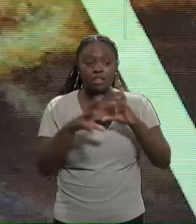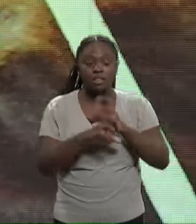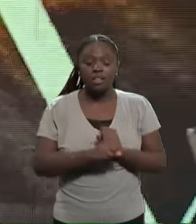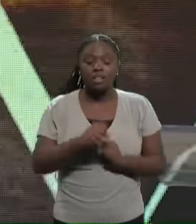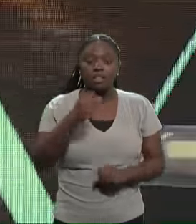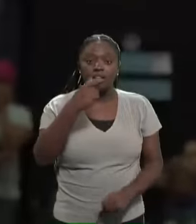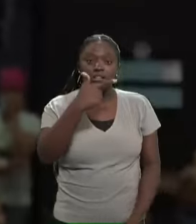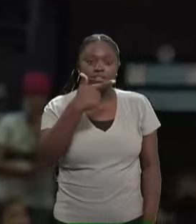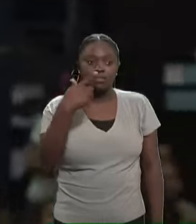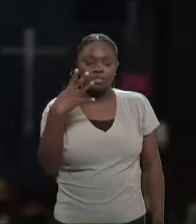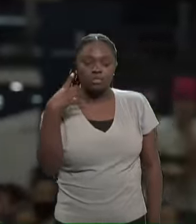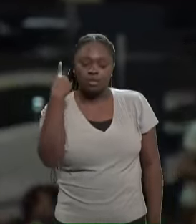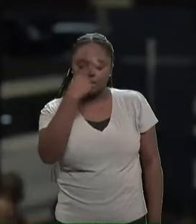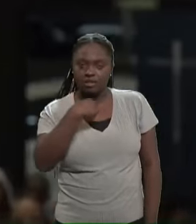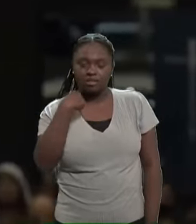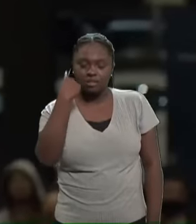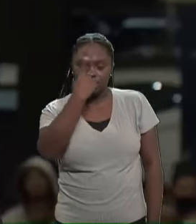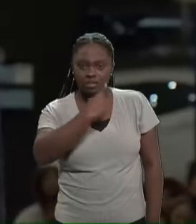Quantas?